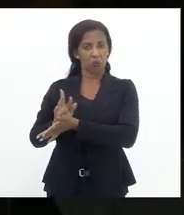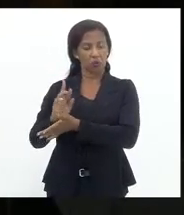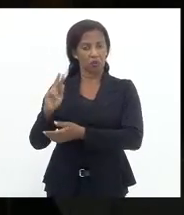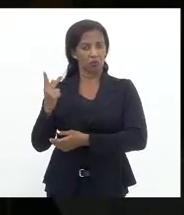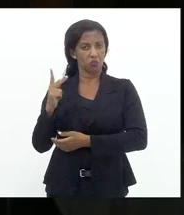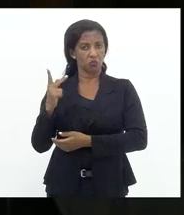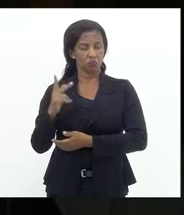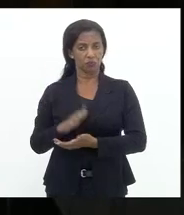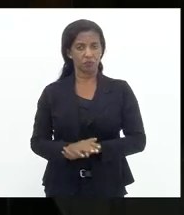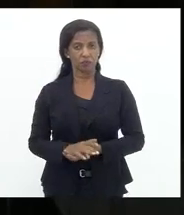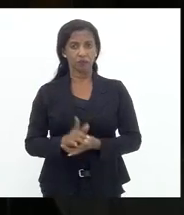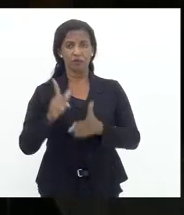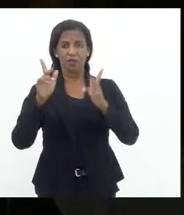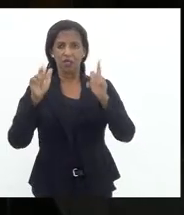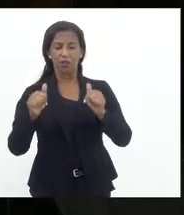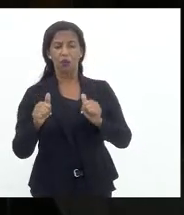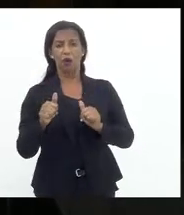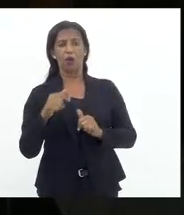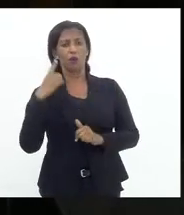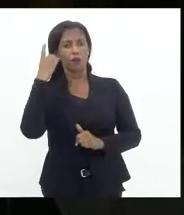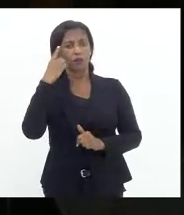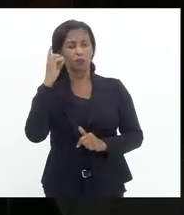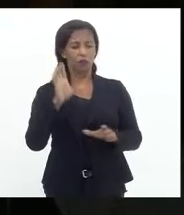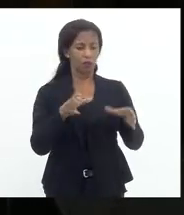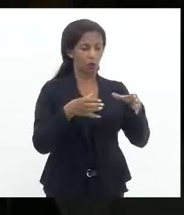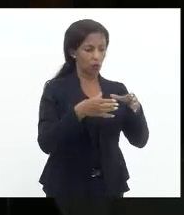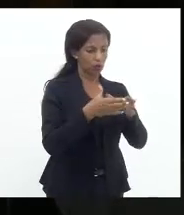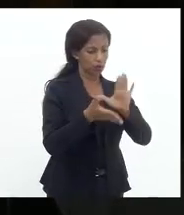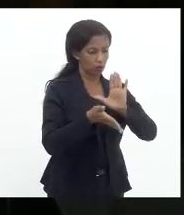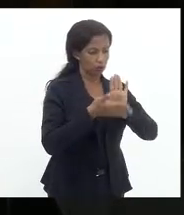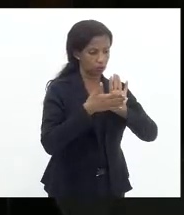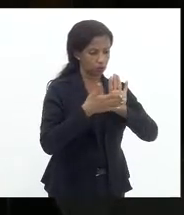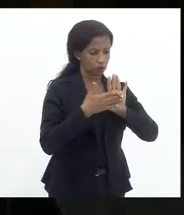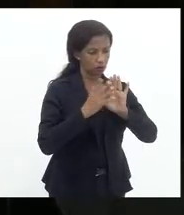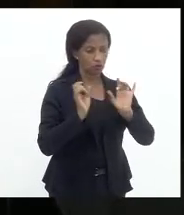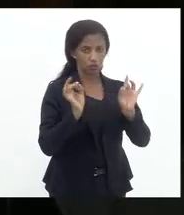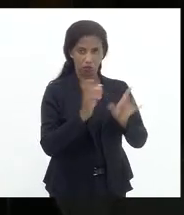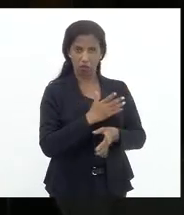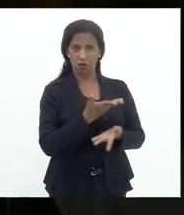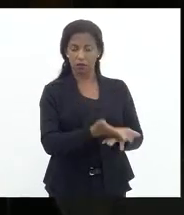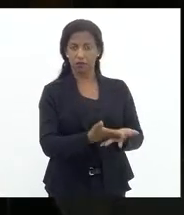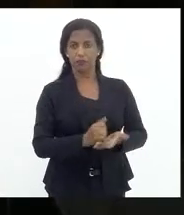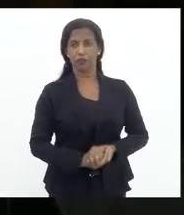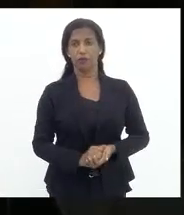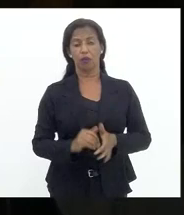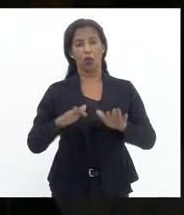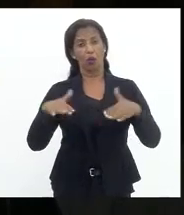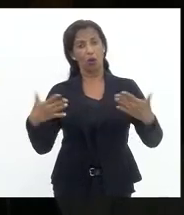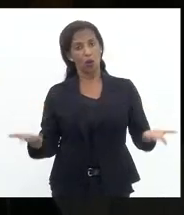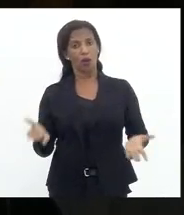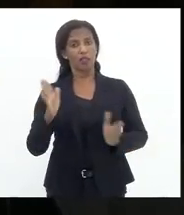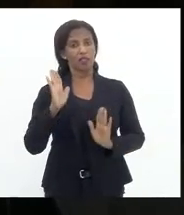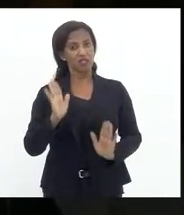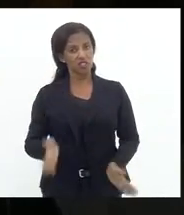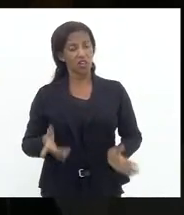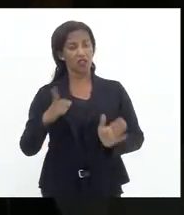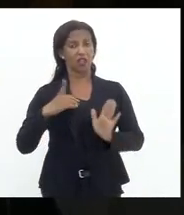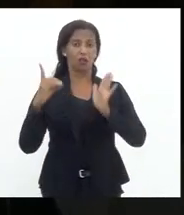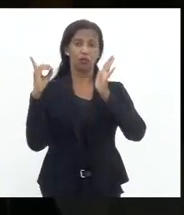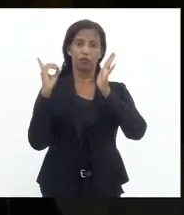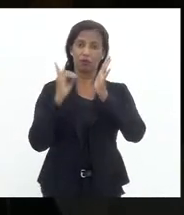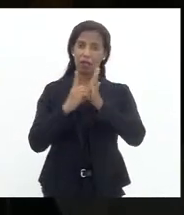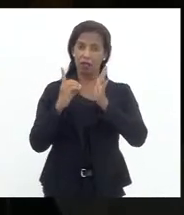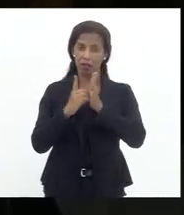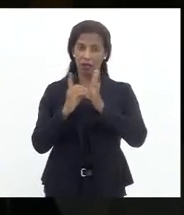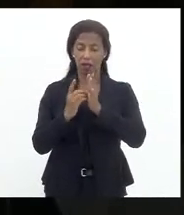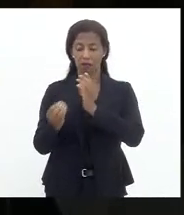a deputada que deu um dos pareceres nas comissões, os pareceres verbais na comissão. Ora, se já existe um decreto que